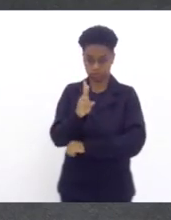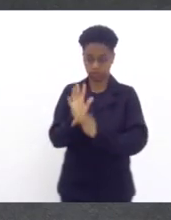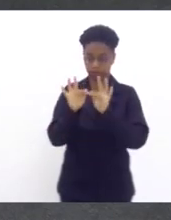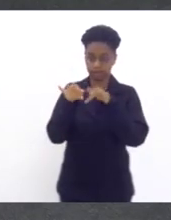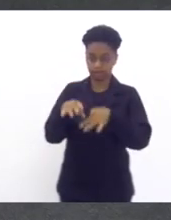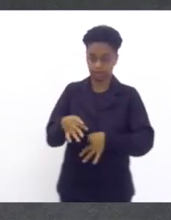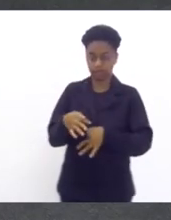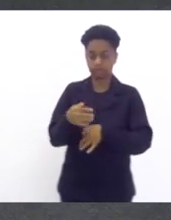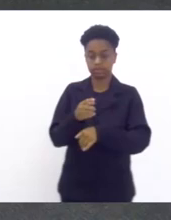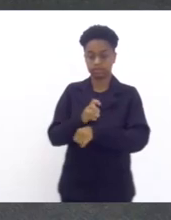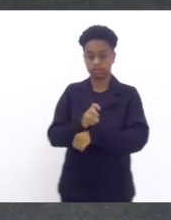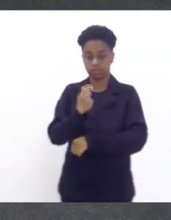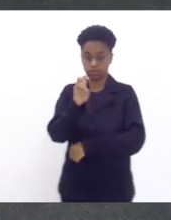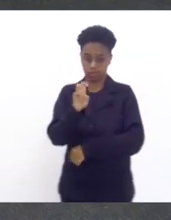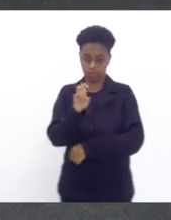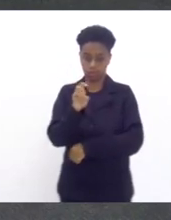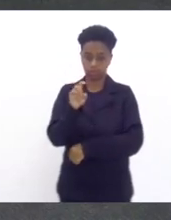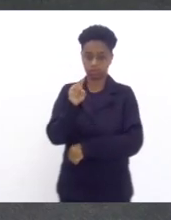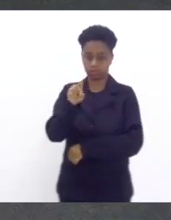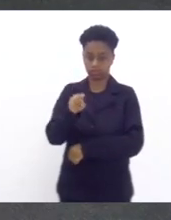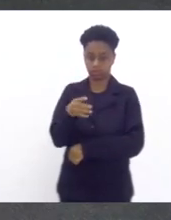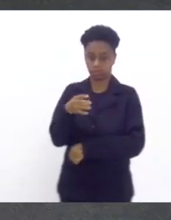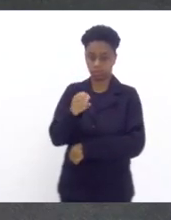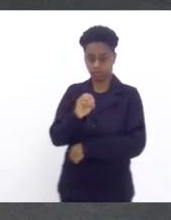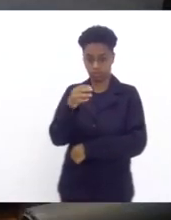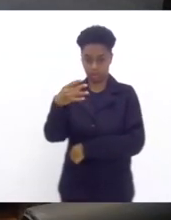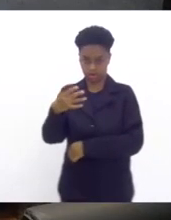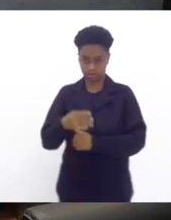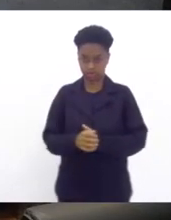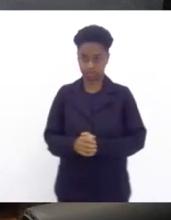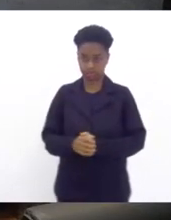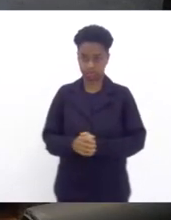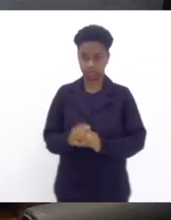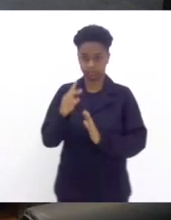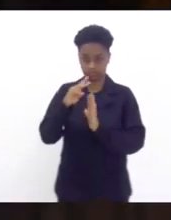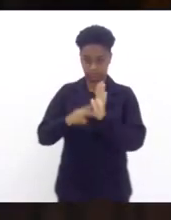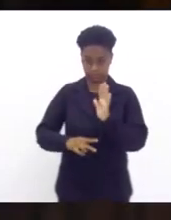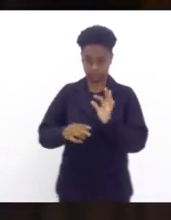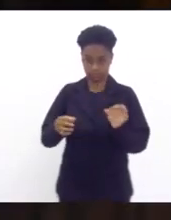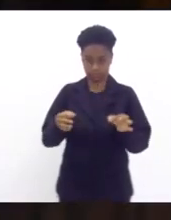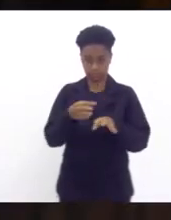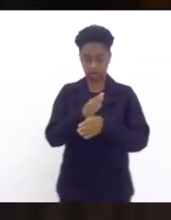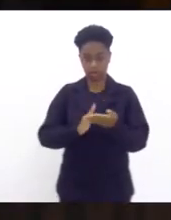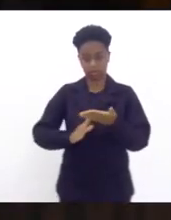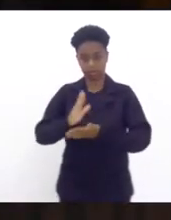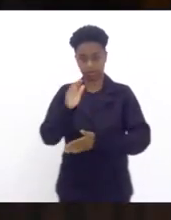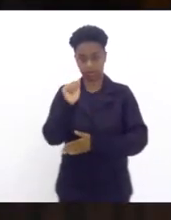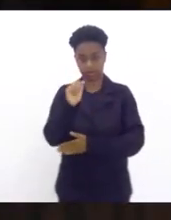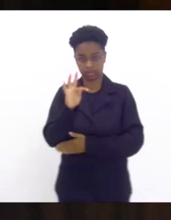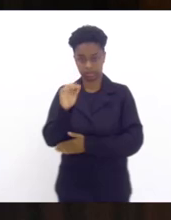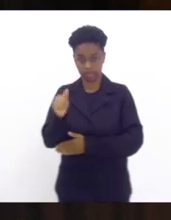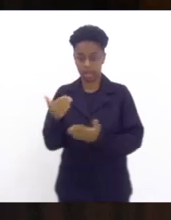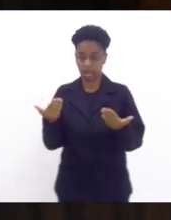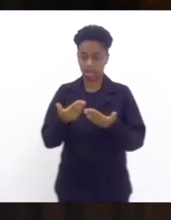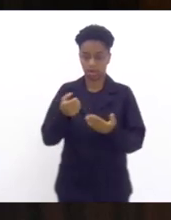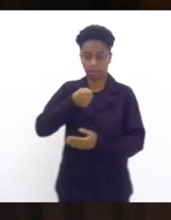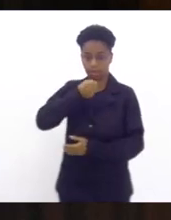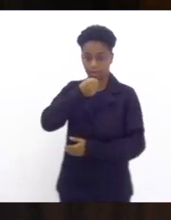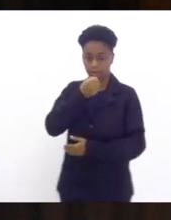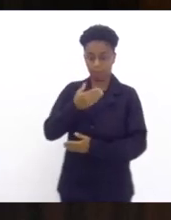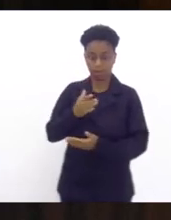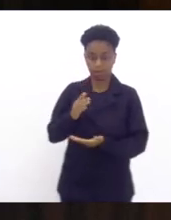seus 17 horas e quatro minutos e aprovada parcial expediente